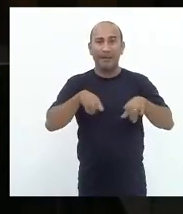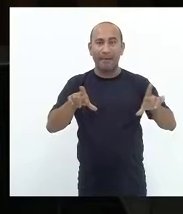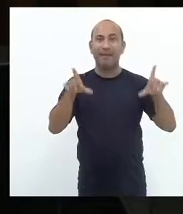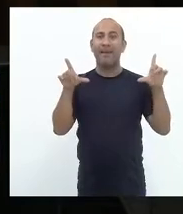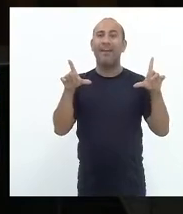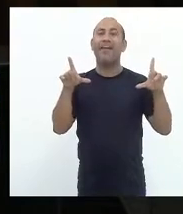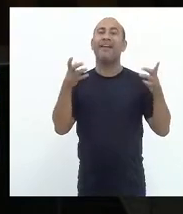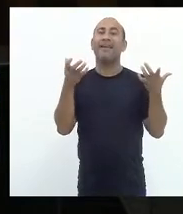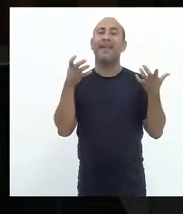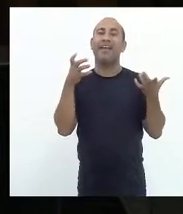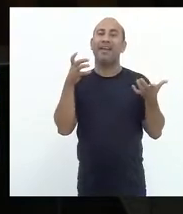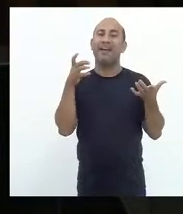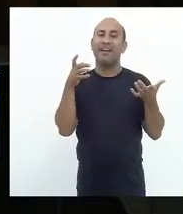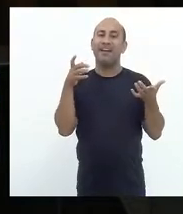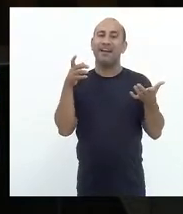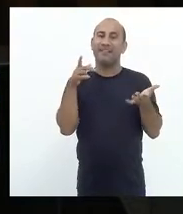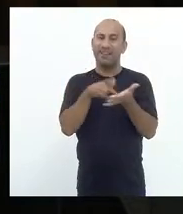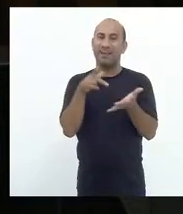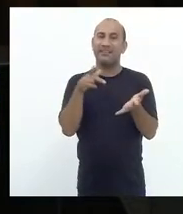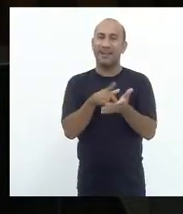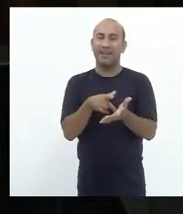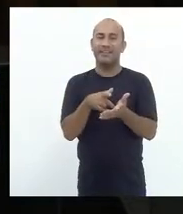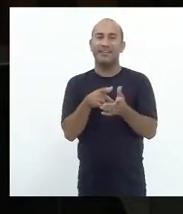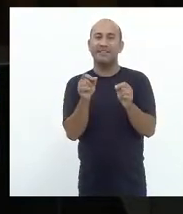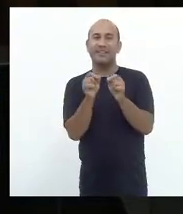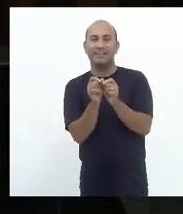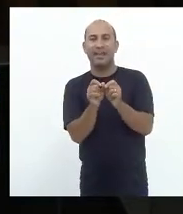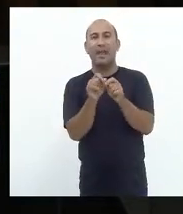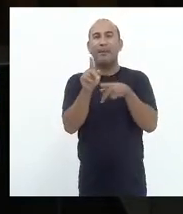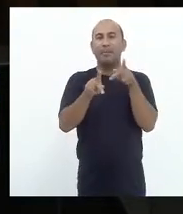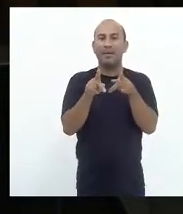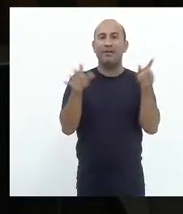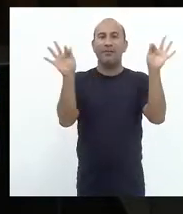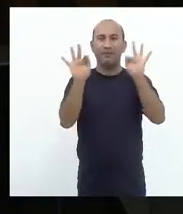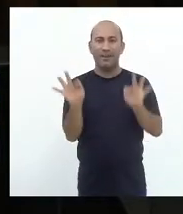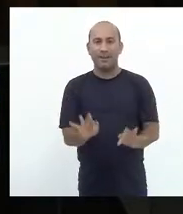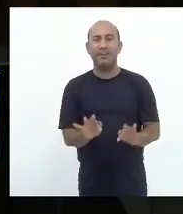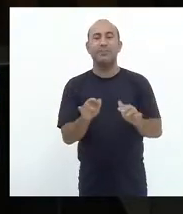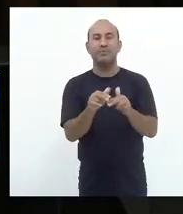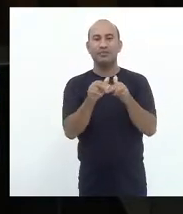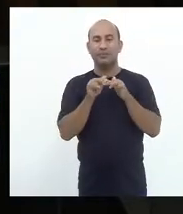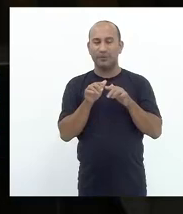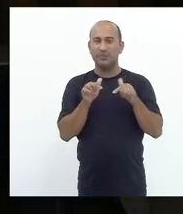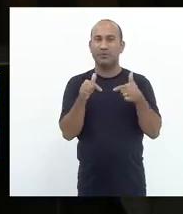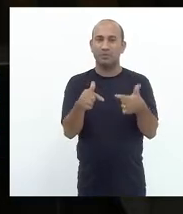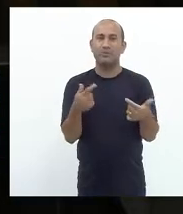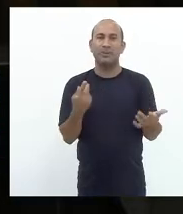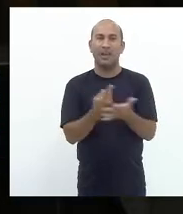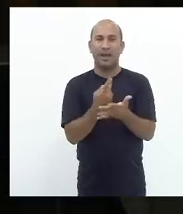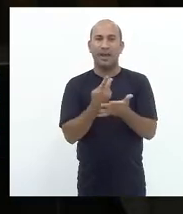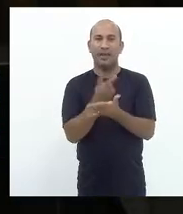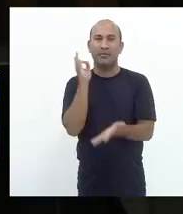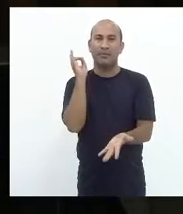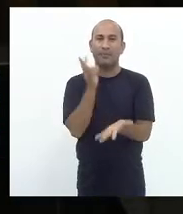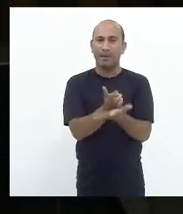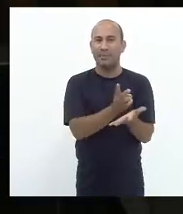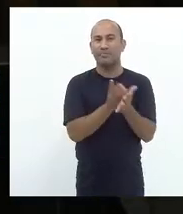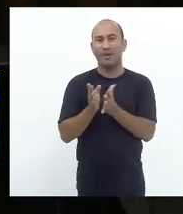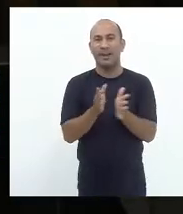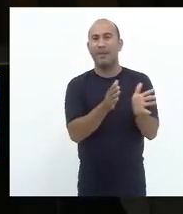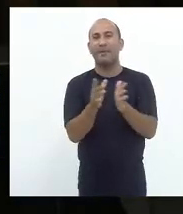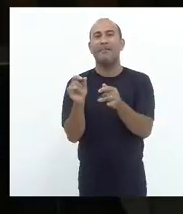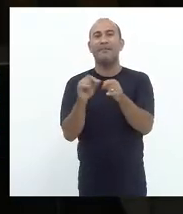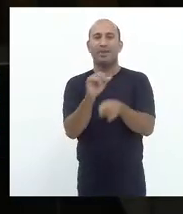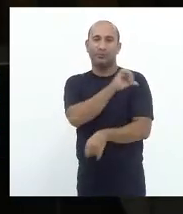querem divertir a população, mas que na prática estão fazendo uma concessão ao negacionismo que está levando ao mesmo caminho que faz com que o